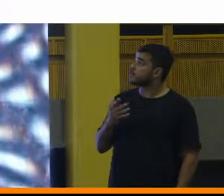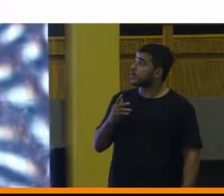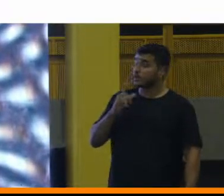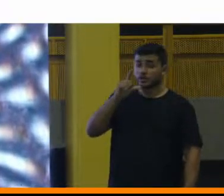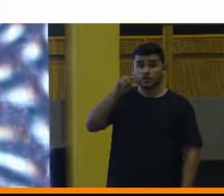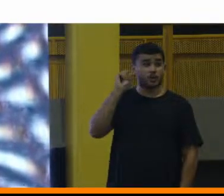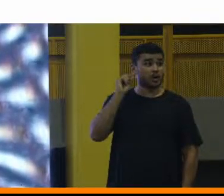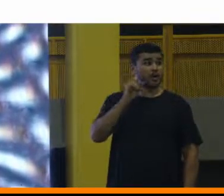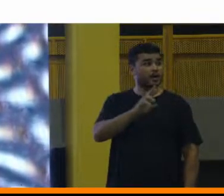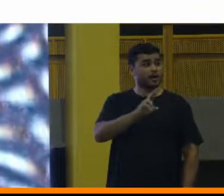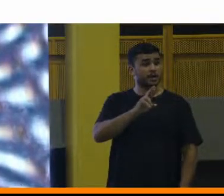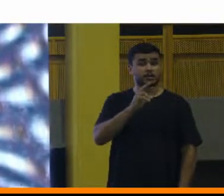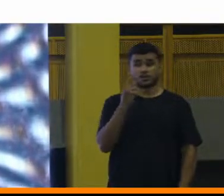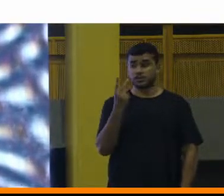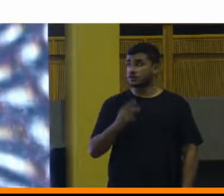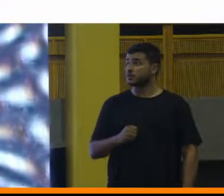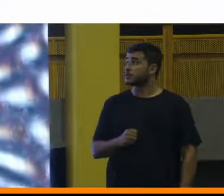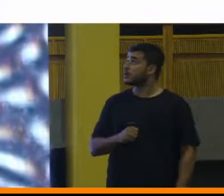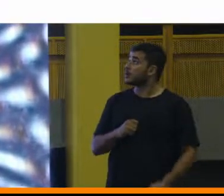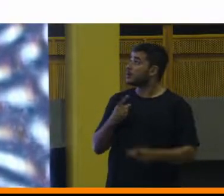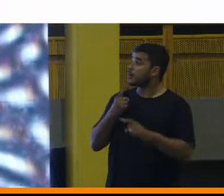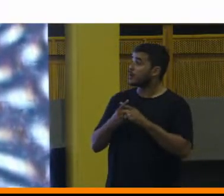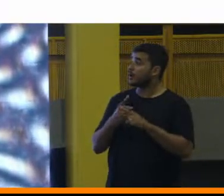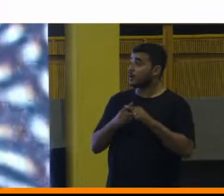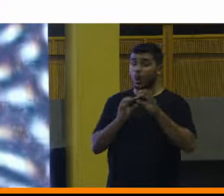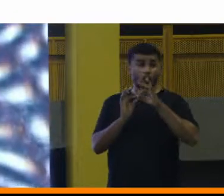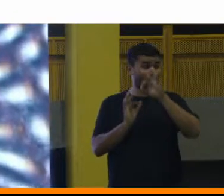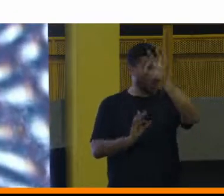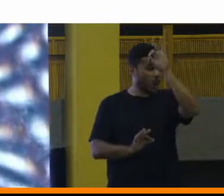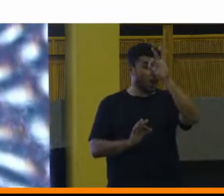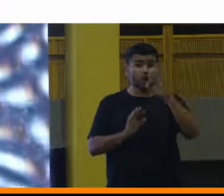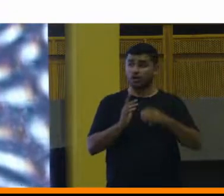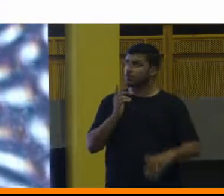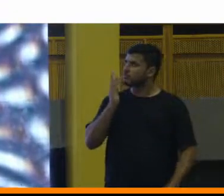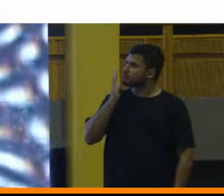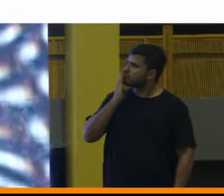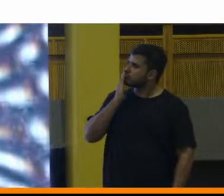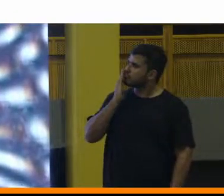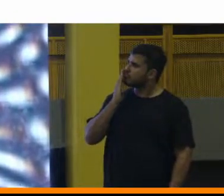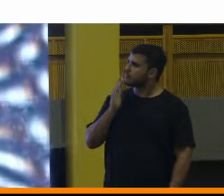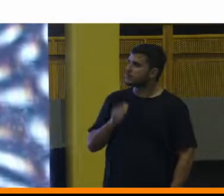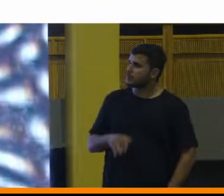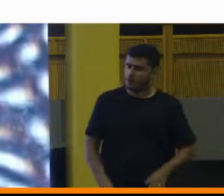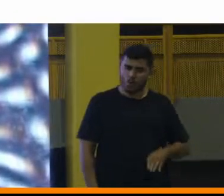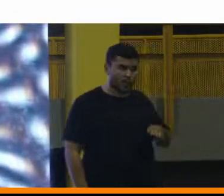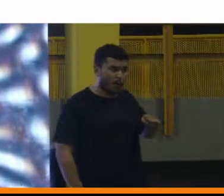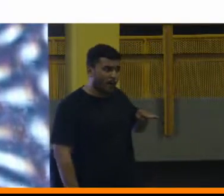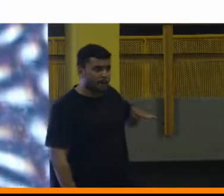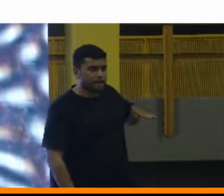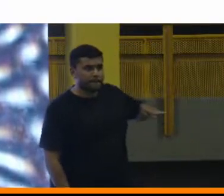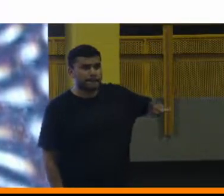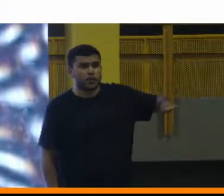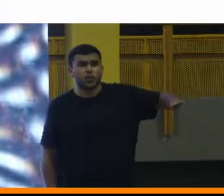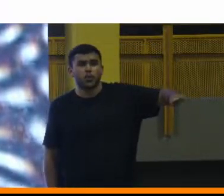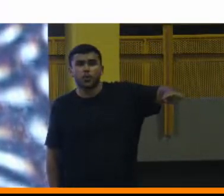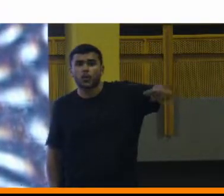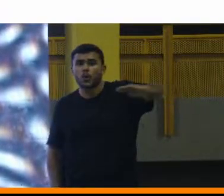R2. Apesar de a distância ser maior, você consegue pegar mais